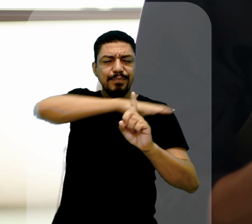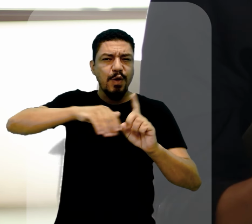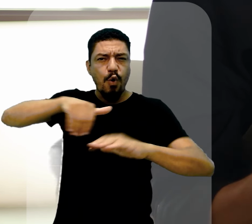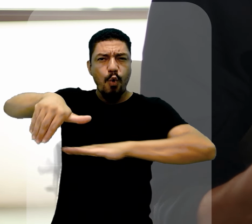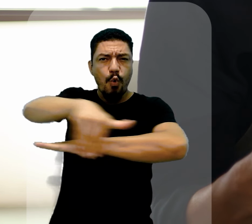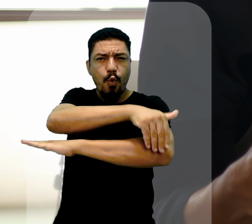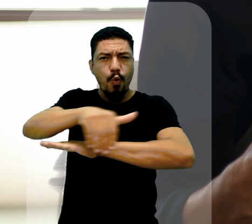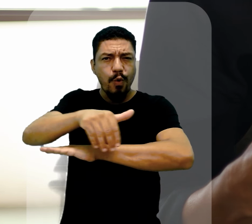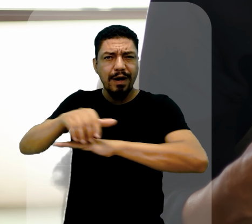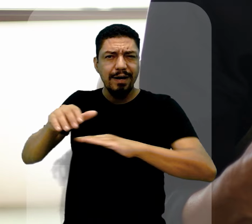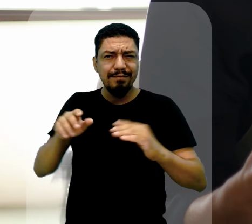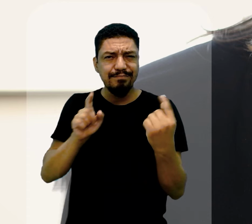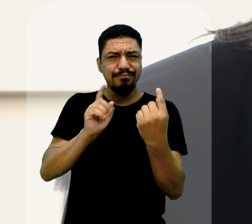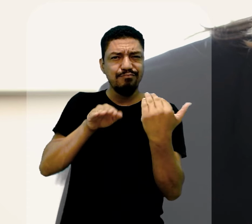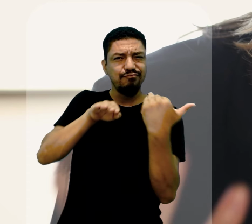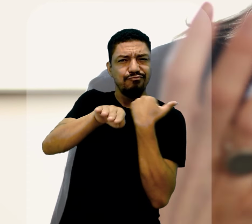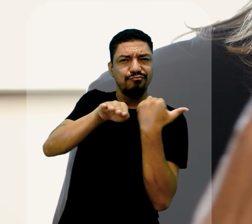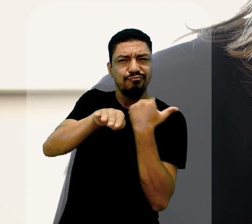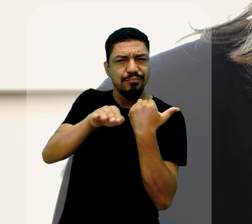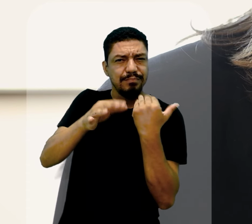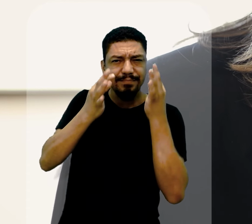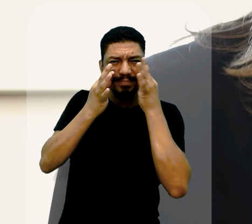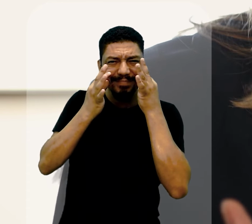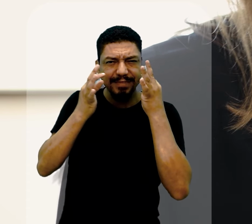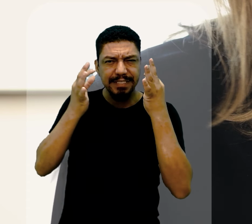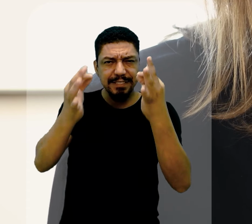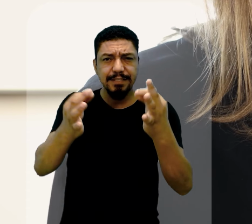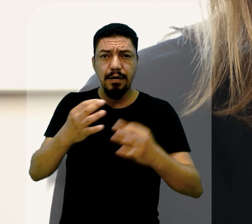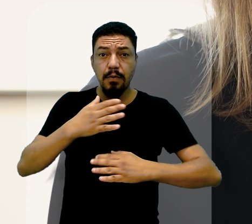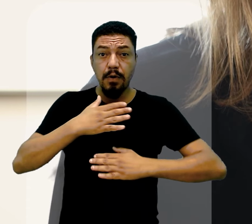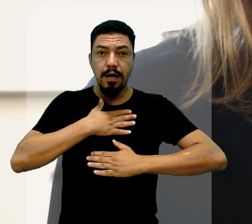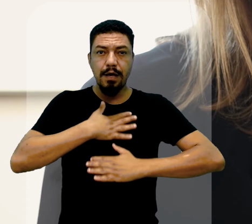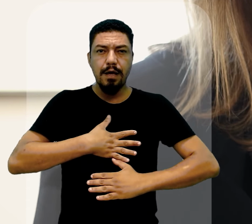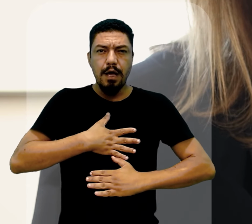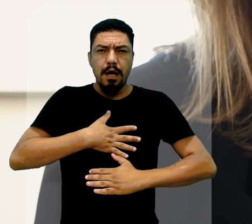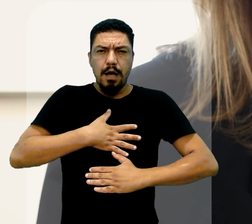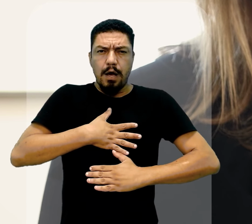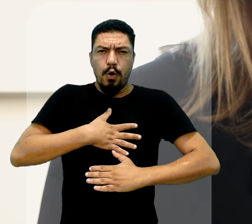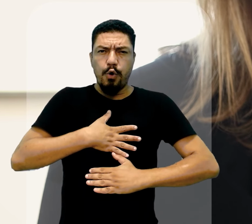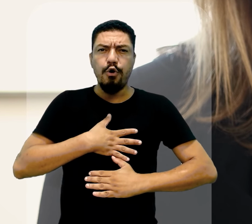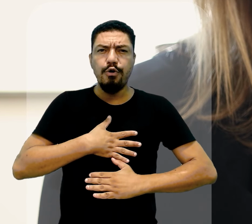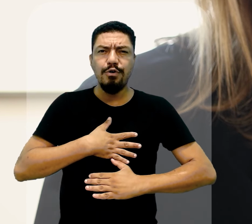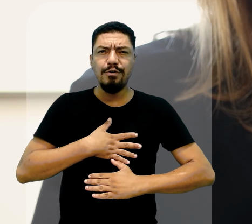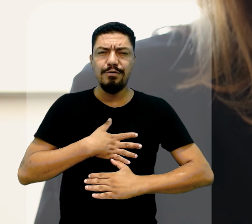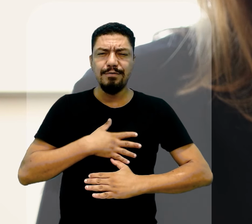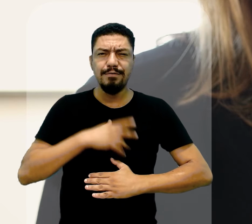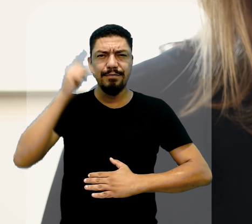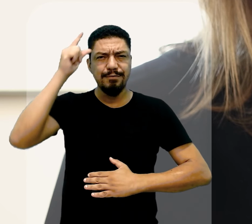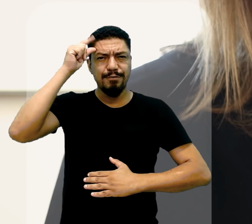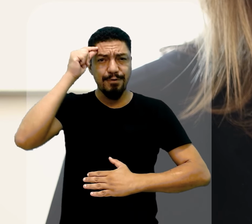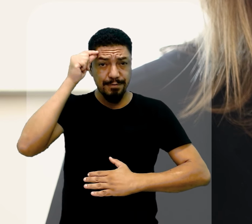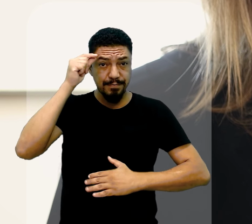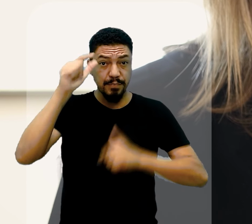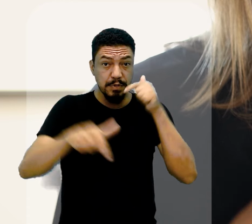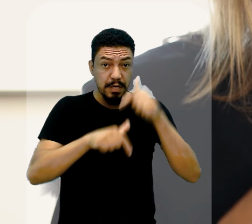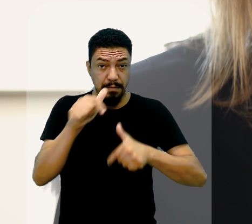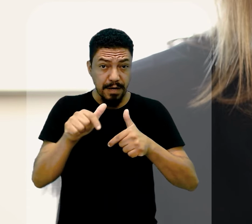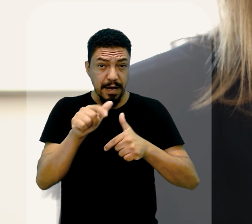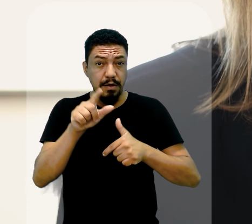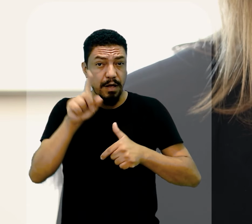e prestar atenção, ter aquele acalmo, respiro. Então, os trabalhos chamam respiro, que é quando